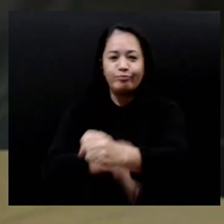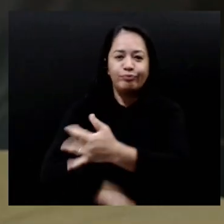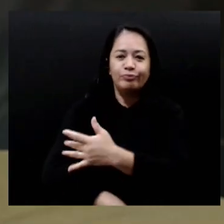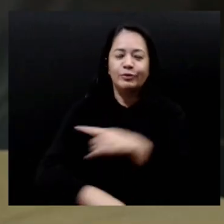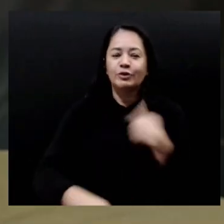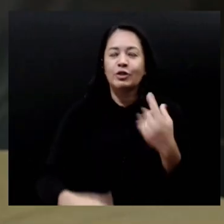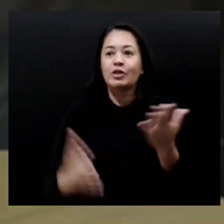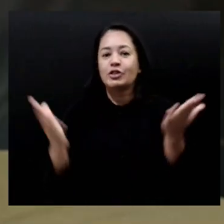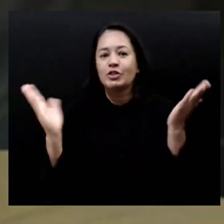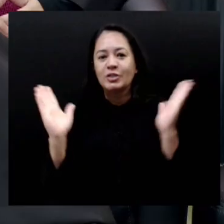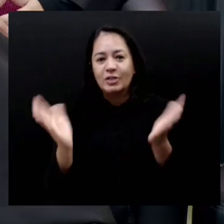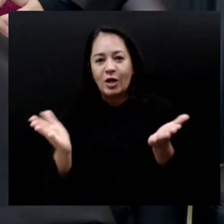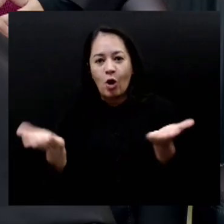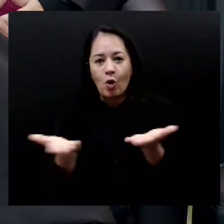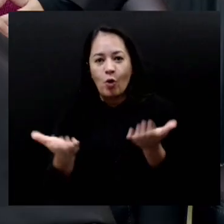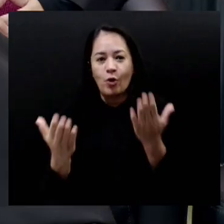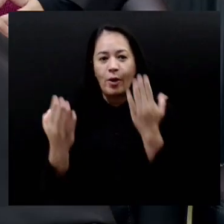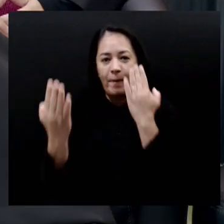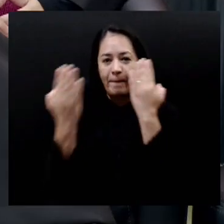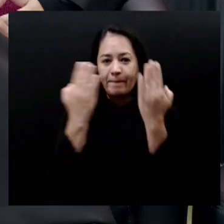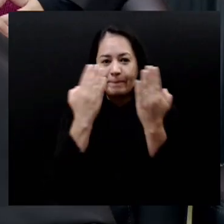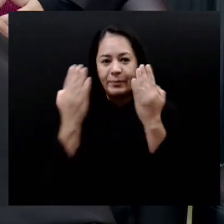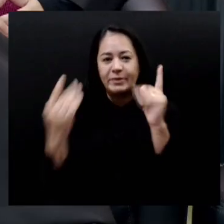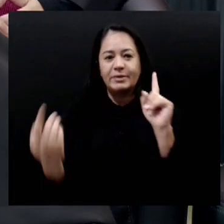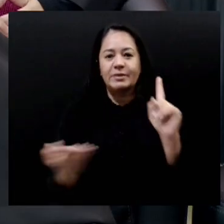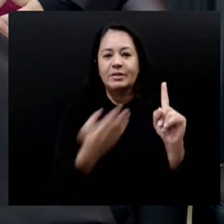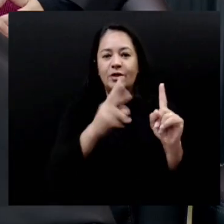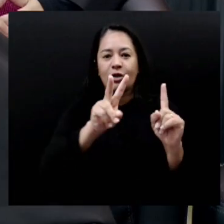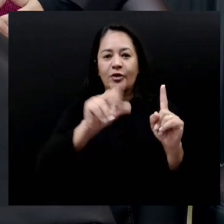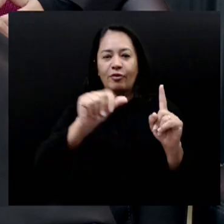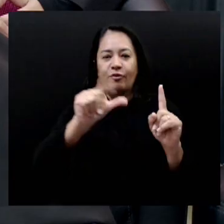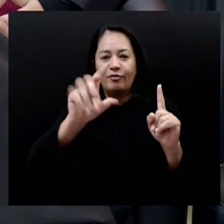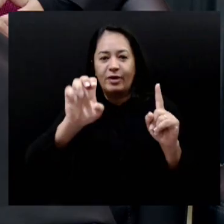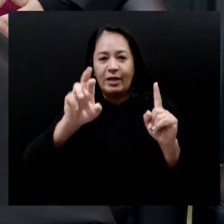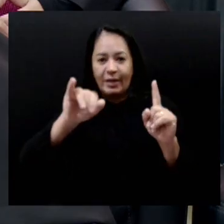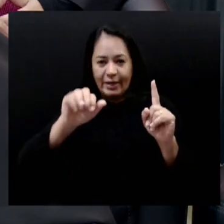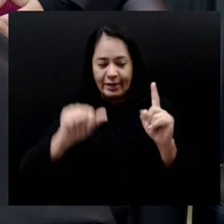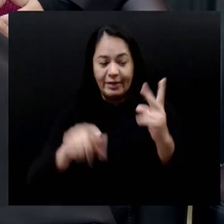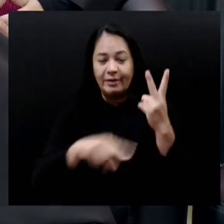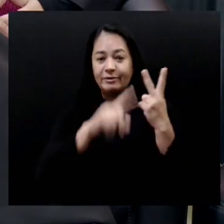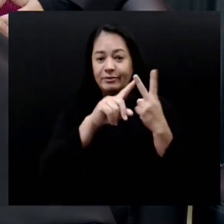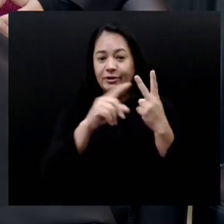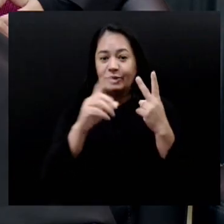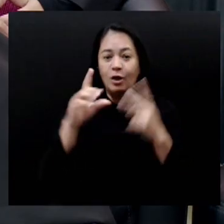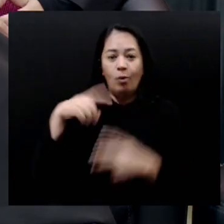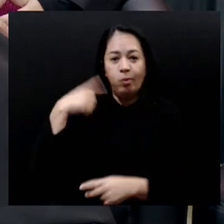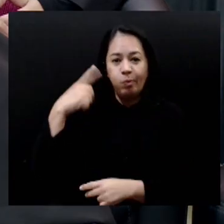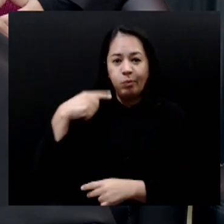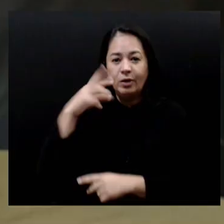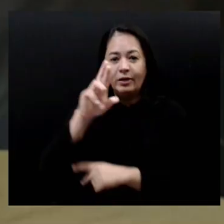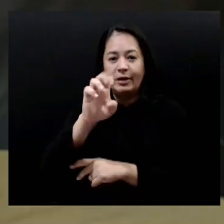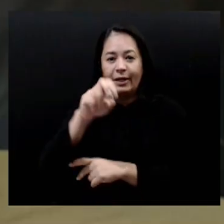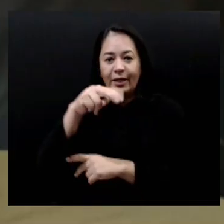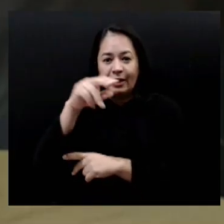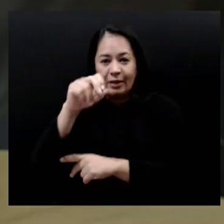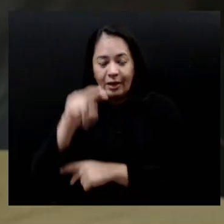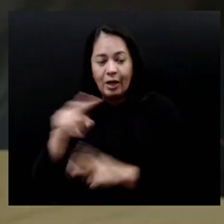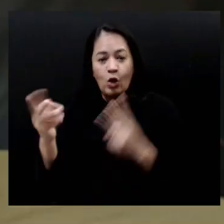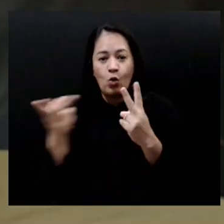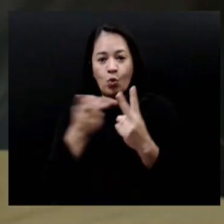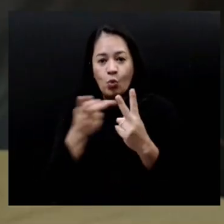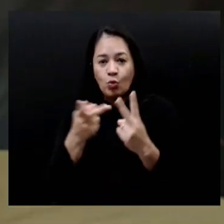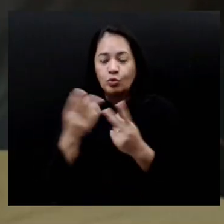a psicóloga clínica Valéria Cristina Santos e também o advogado criminal Renan Fará. Eles vão conversar com a gente. A ideia aqui